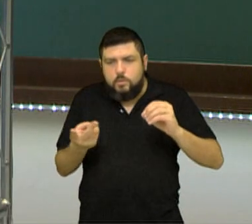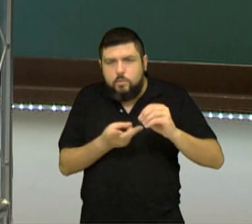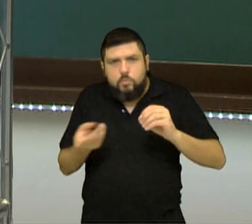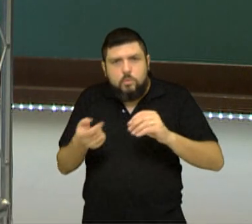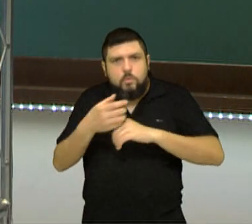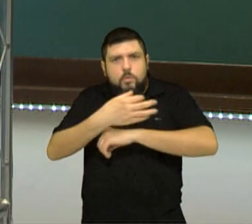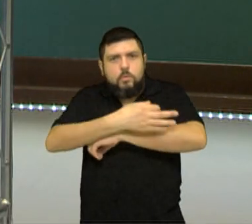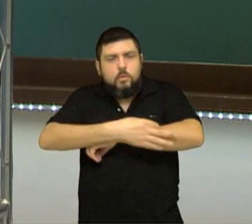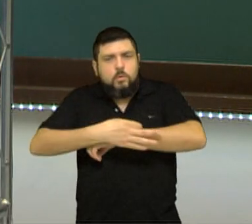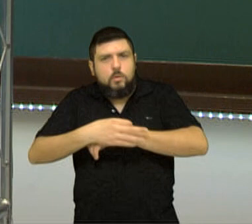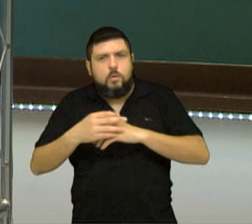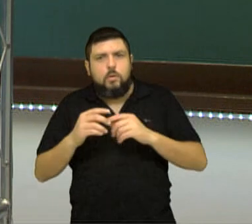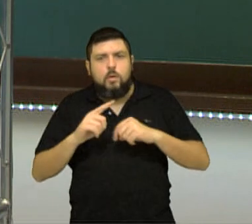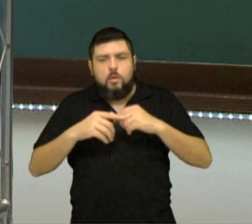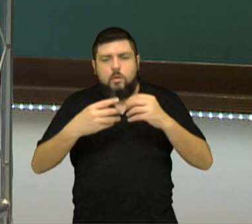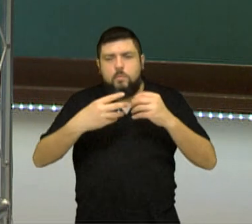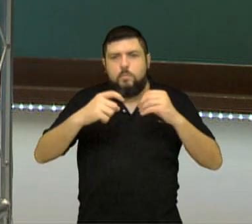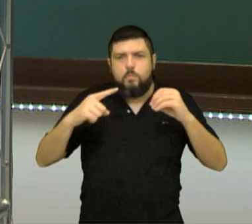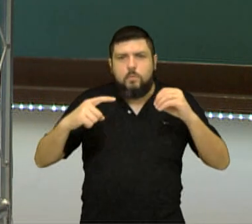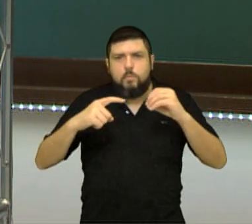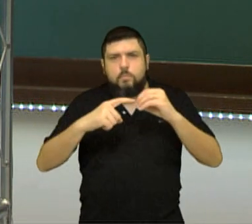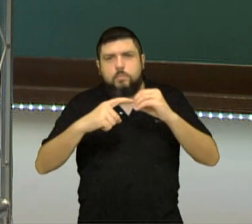do desmanche, né, da estrutura ali,